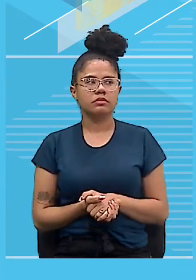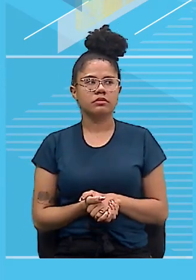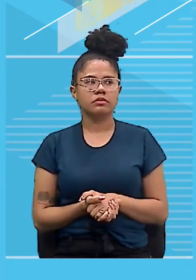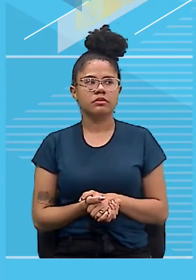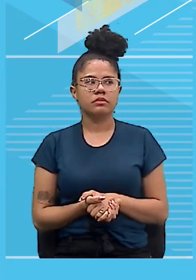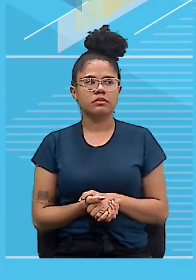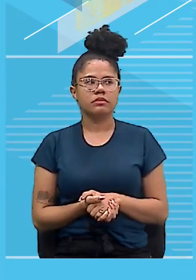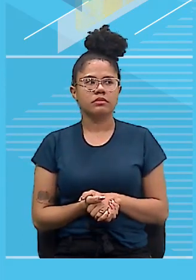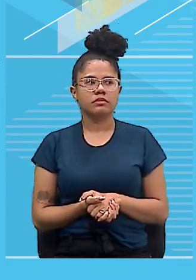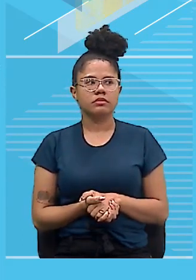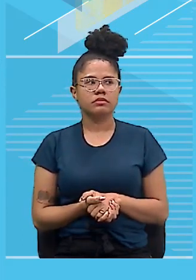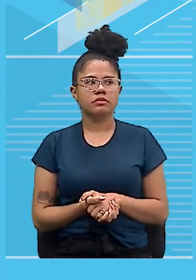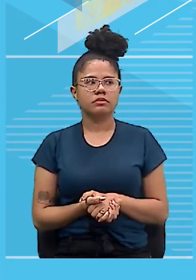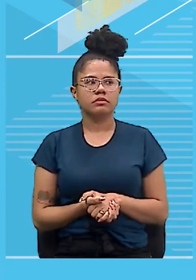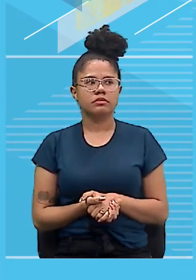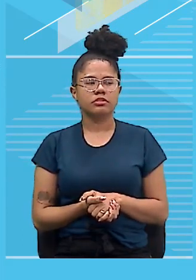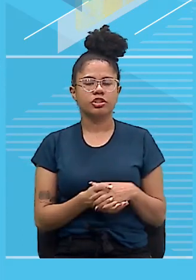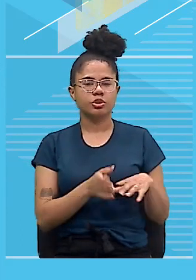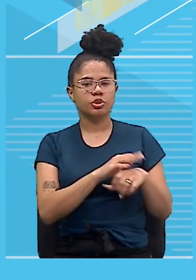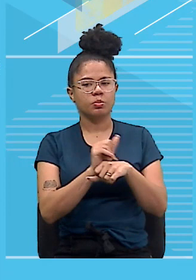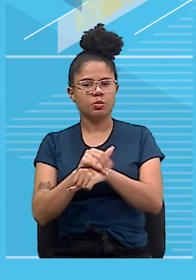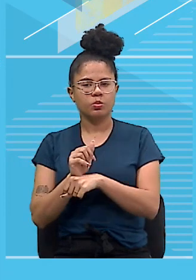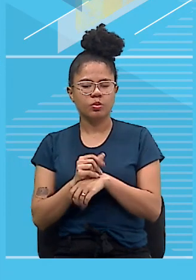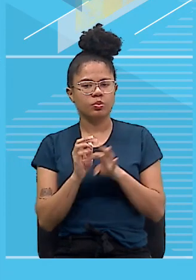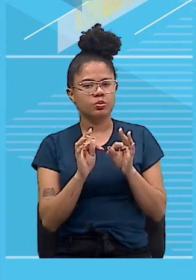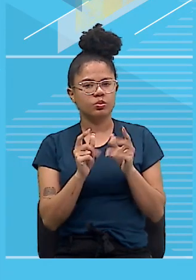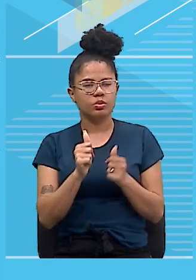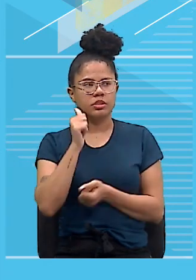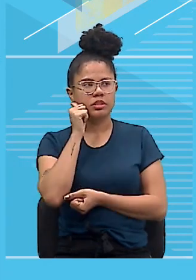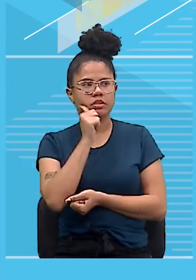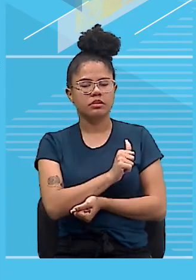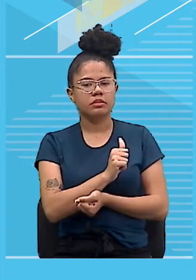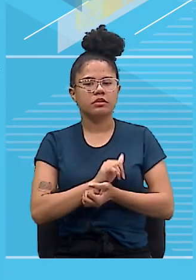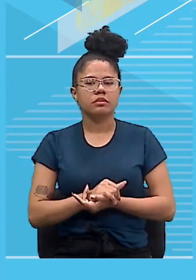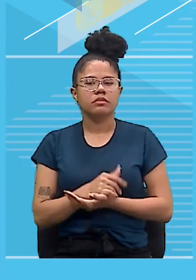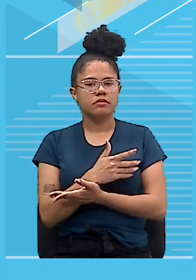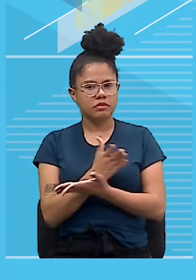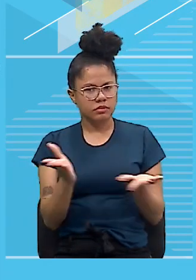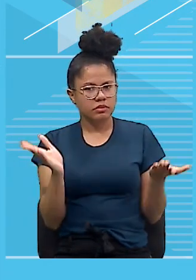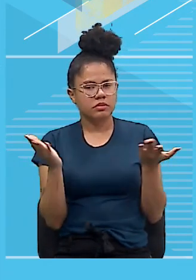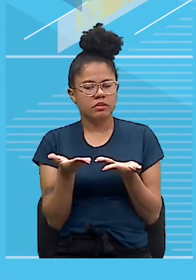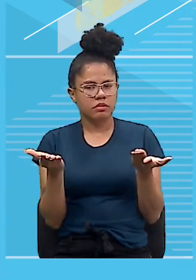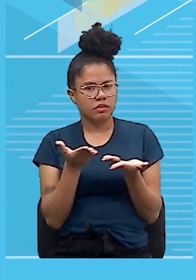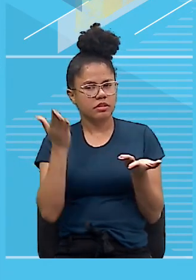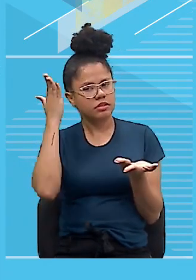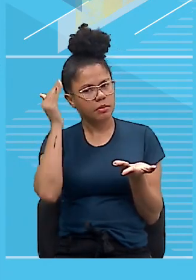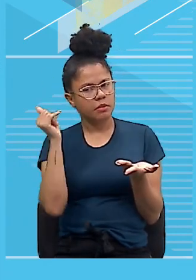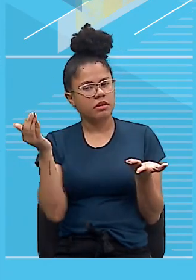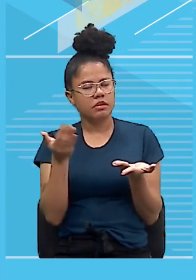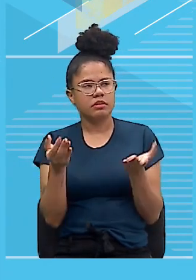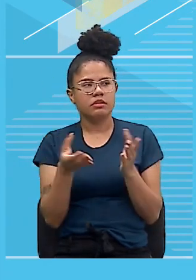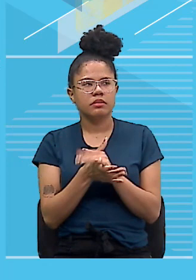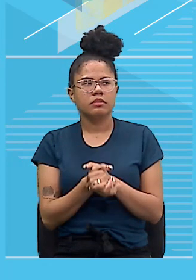transformaram todas as estudantes é impressionante que vocês vão ver agora na próxima imagem viu